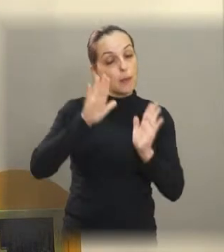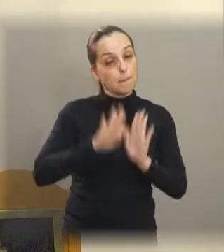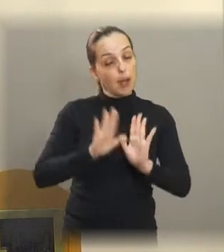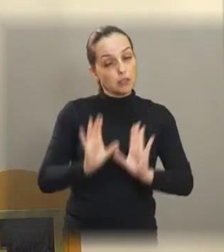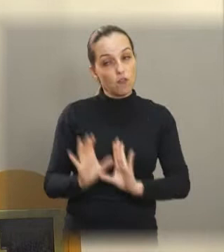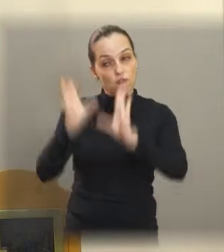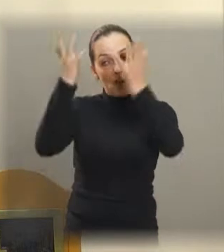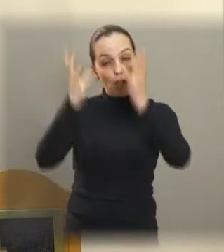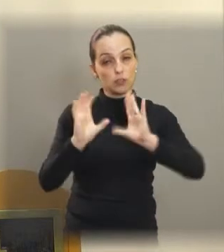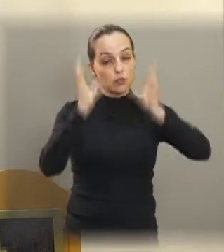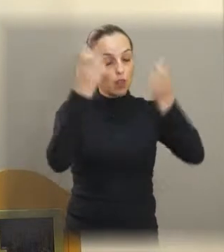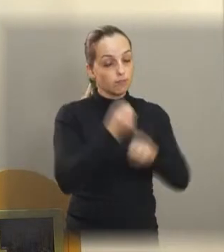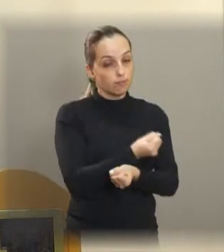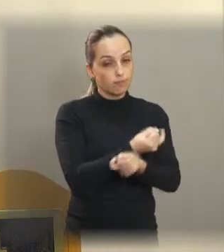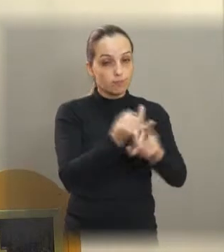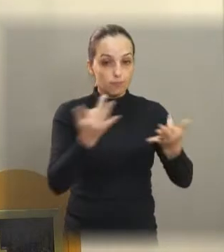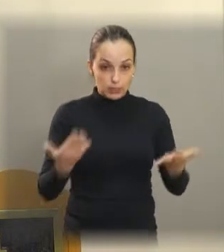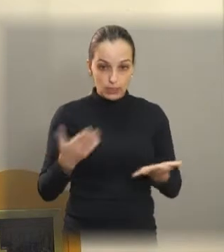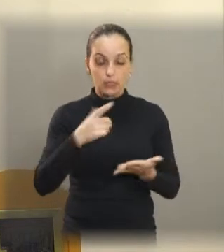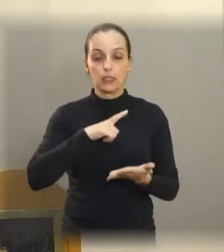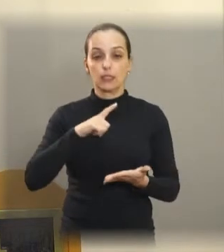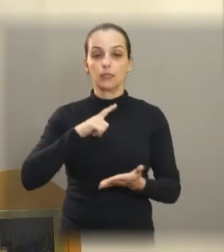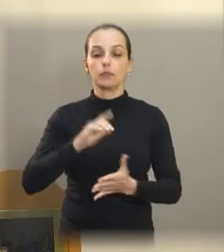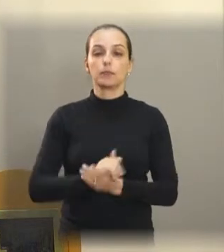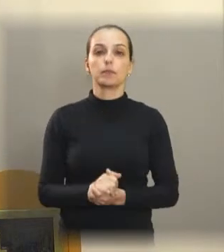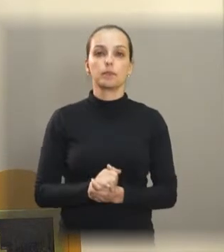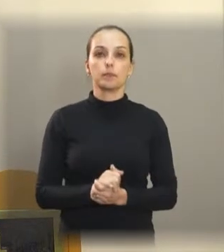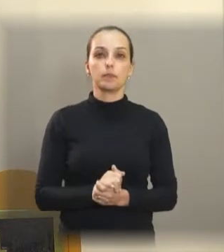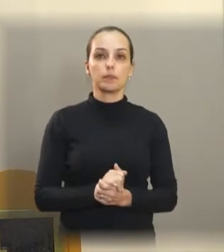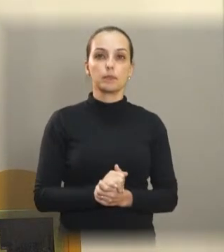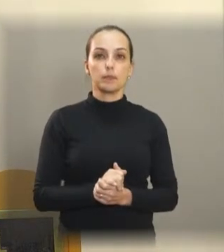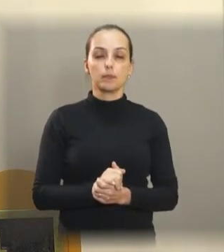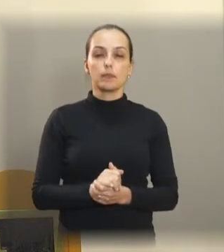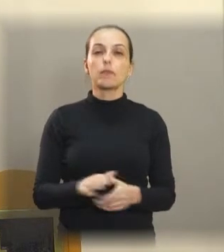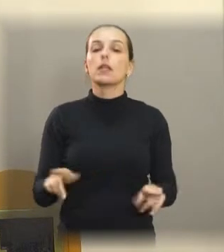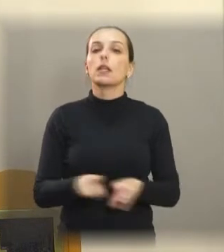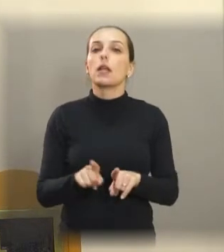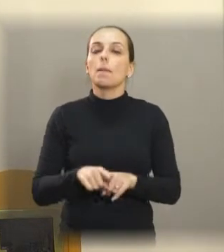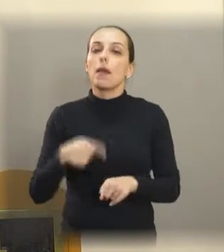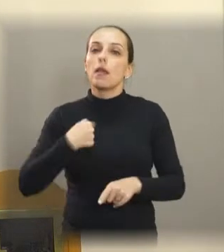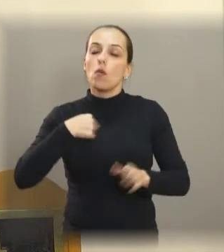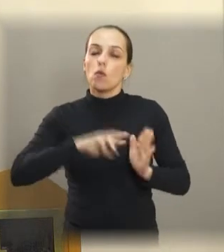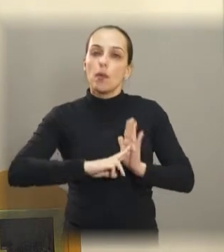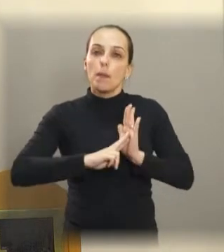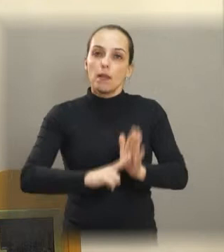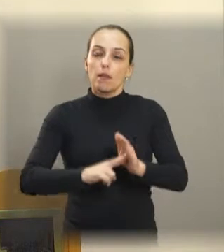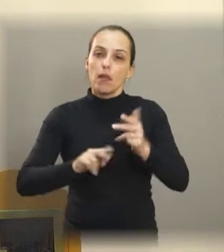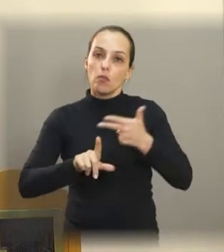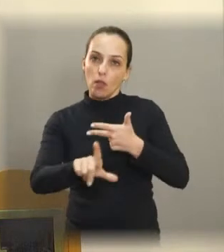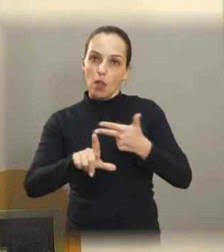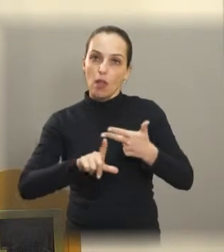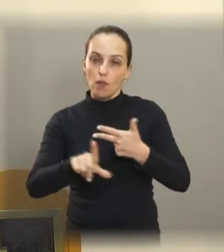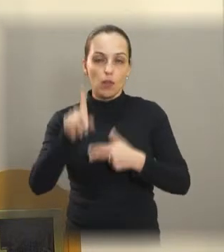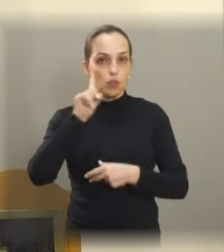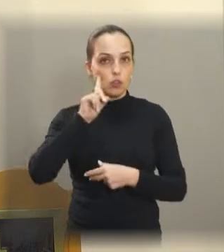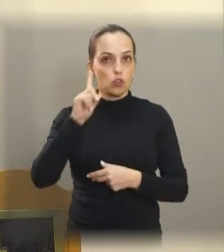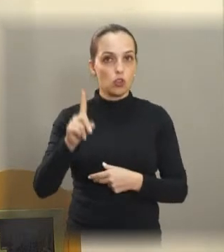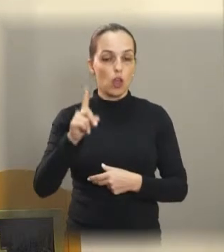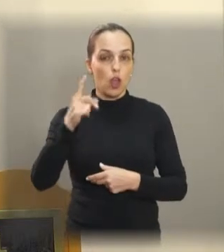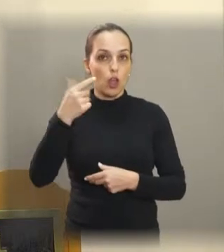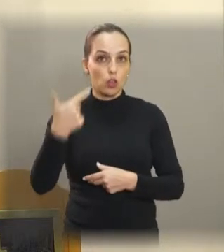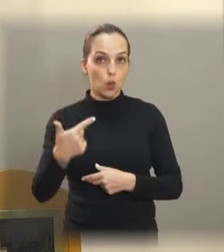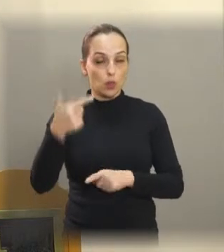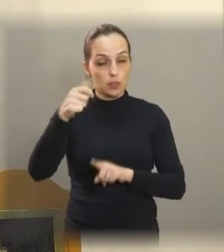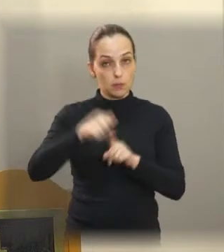campanhas que acontecem. Também estive representando o Legislativo no dia 2 de abril,